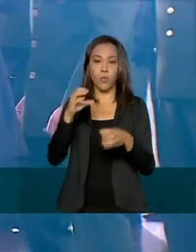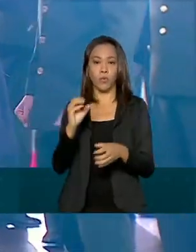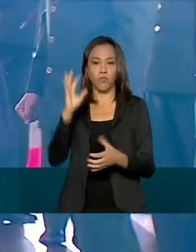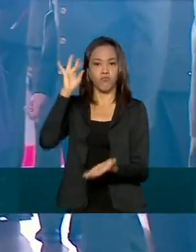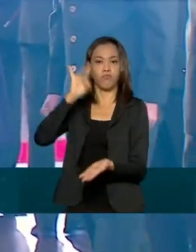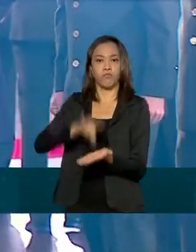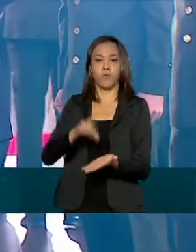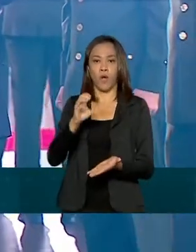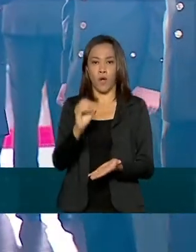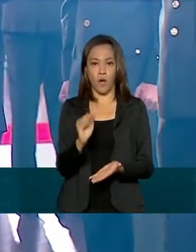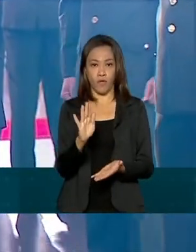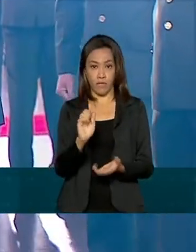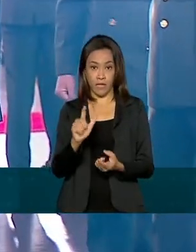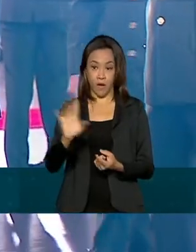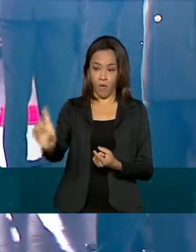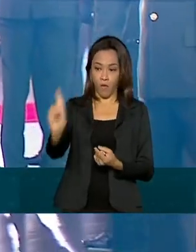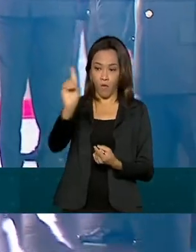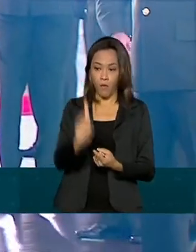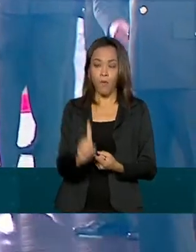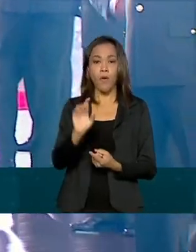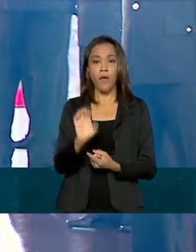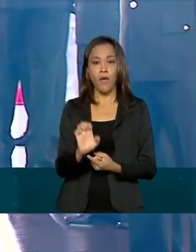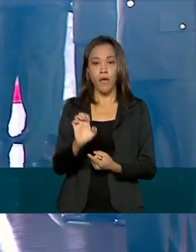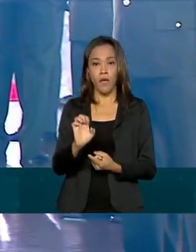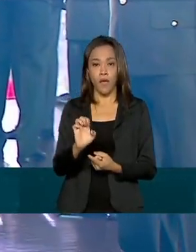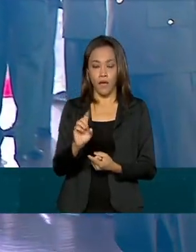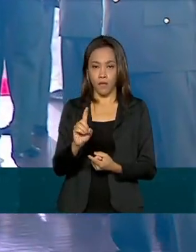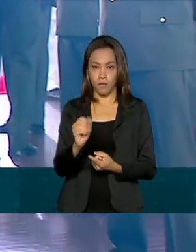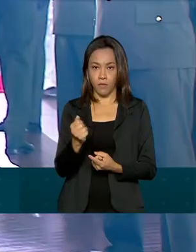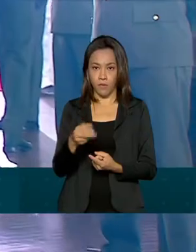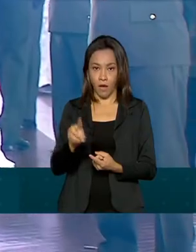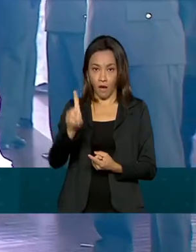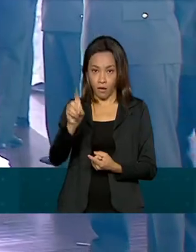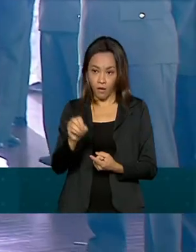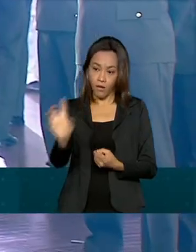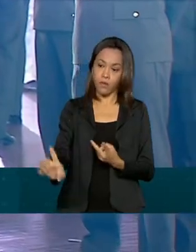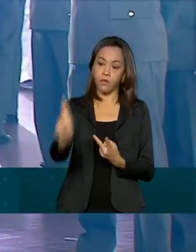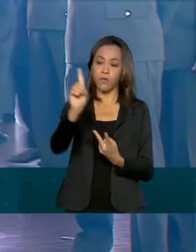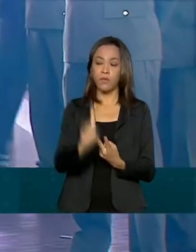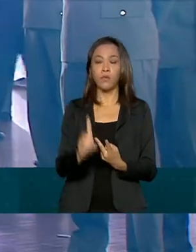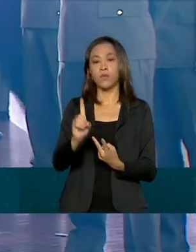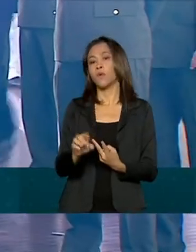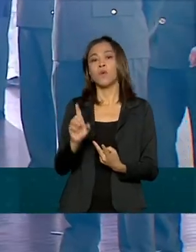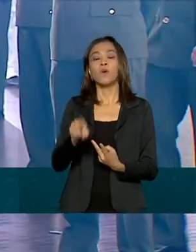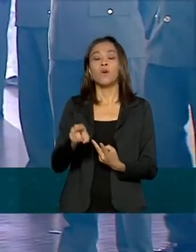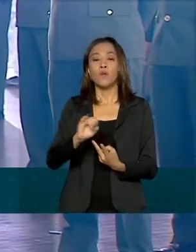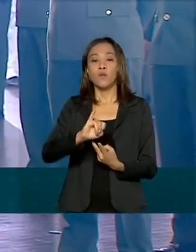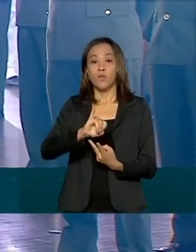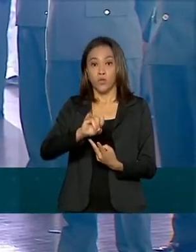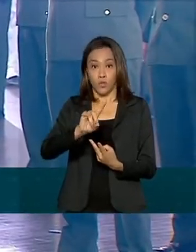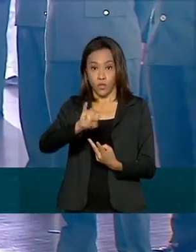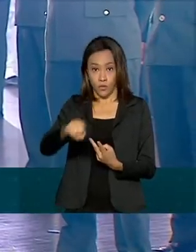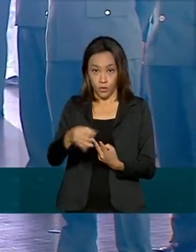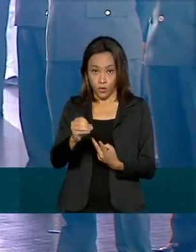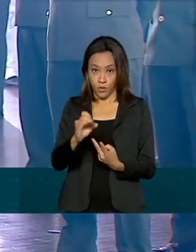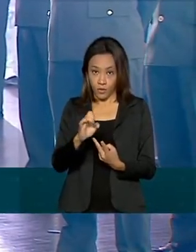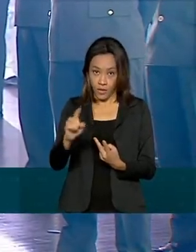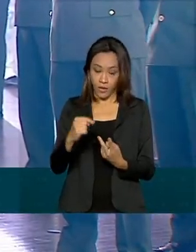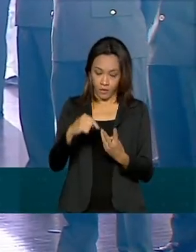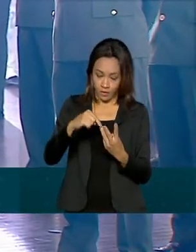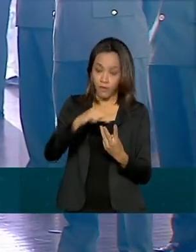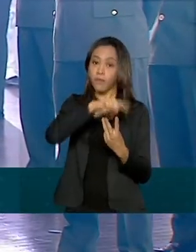generais de divisão Eduardo bons que João Alberto Redondo Santana José Ricardo Vendramin